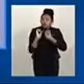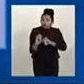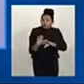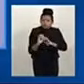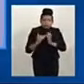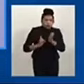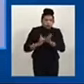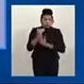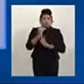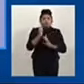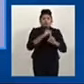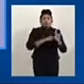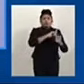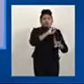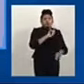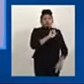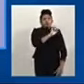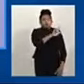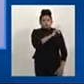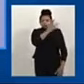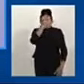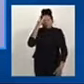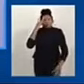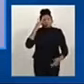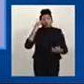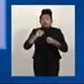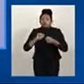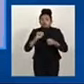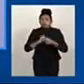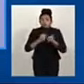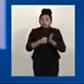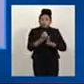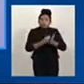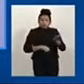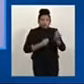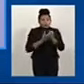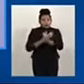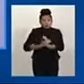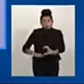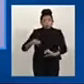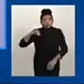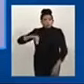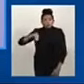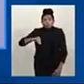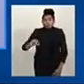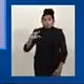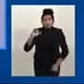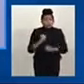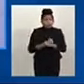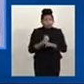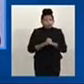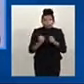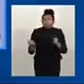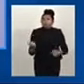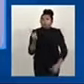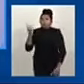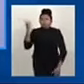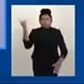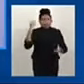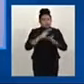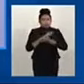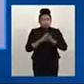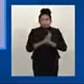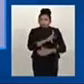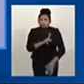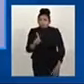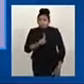educação começa só em junho, com seletista, que não faz concurso público, que não aumenta o salário do professor há muitos e muitos anos, que não valoriza um professor. Bem,